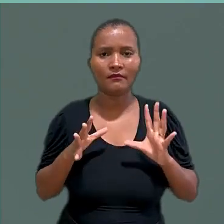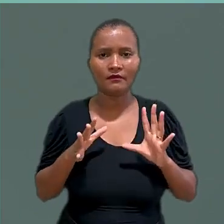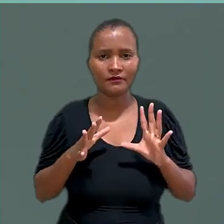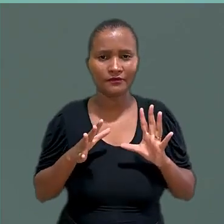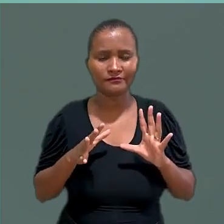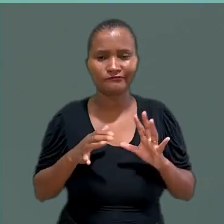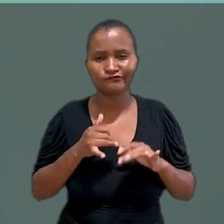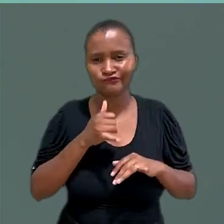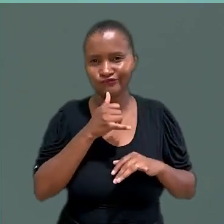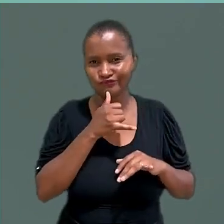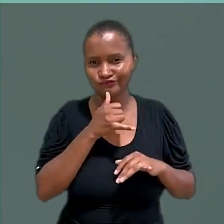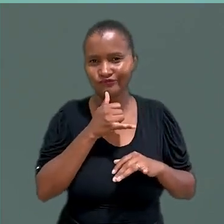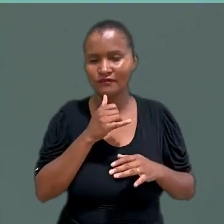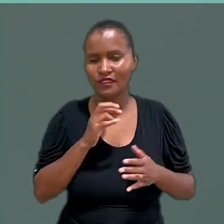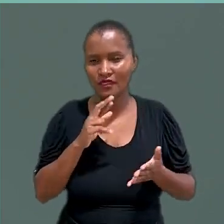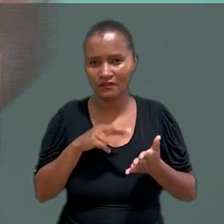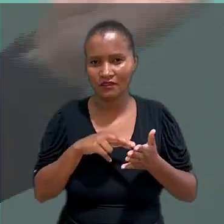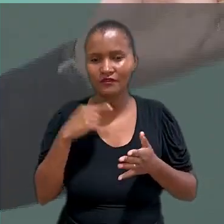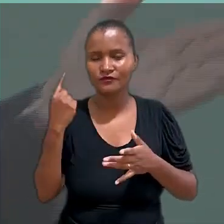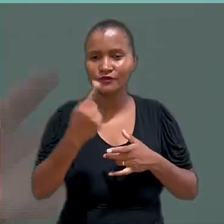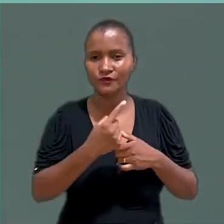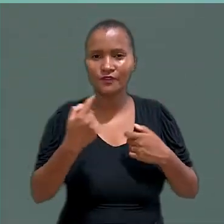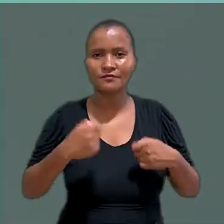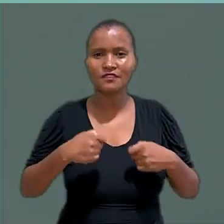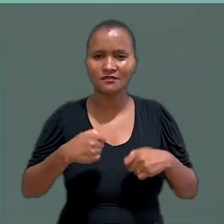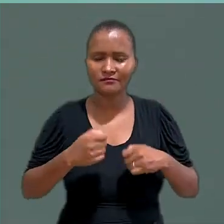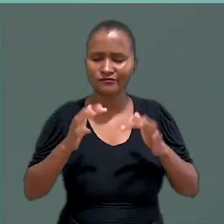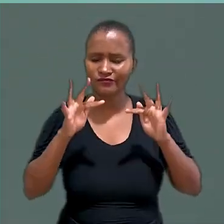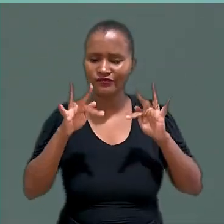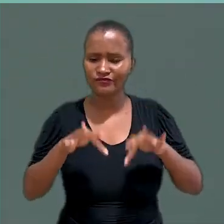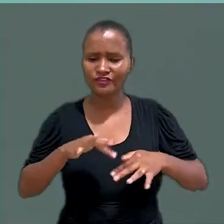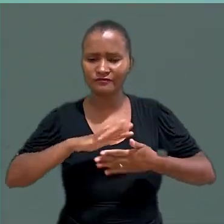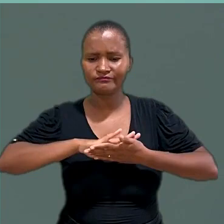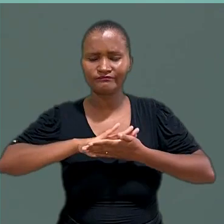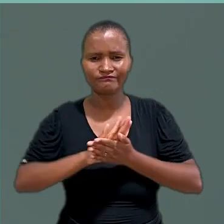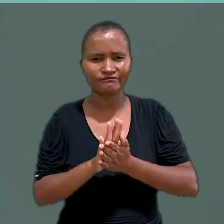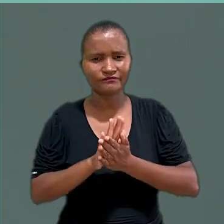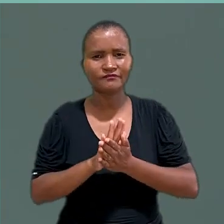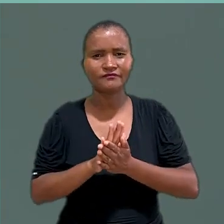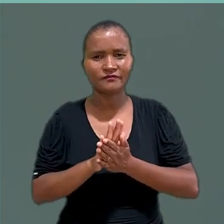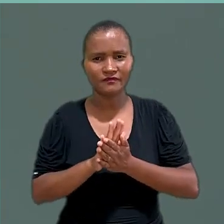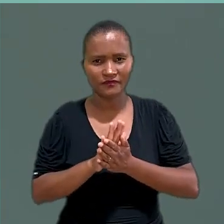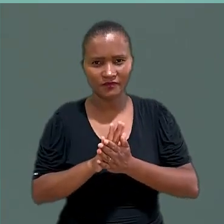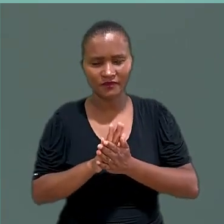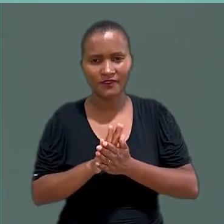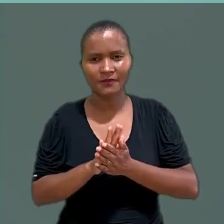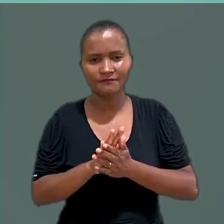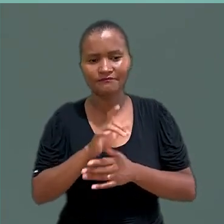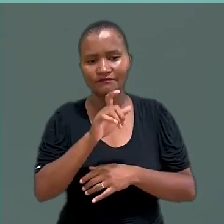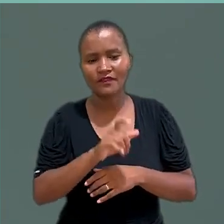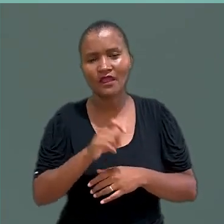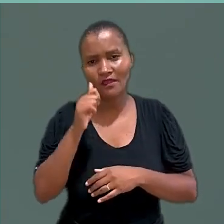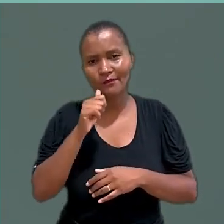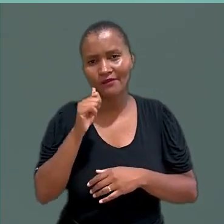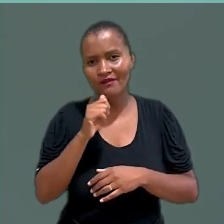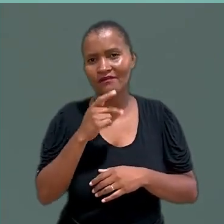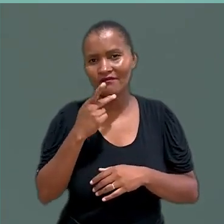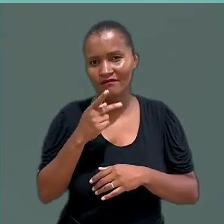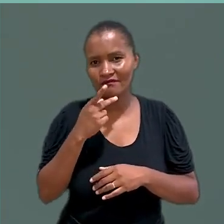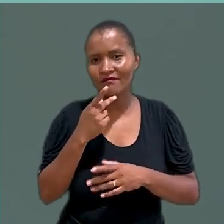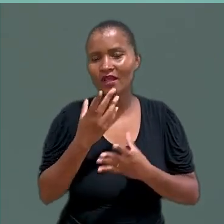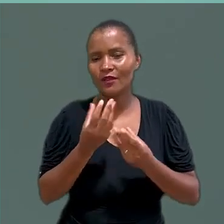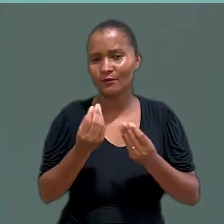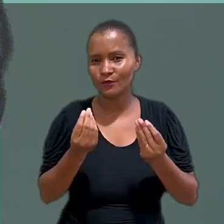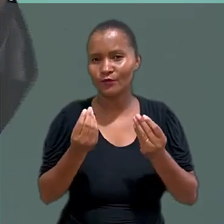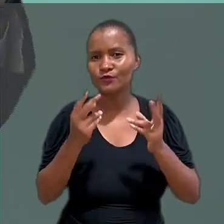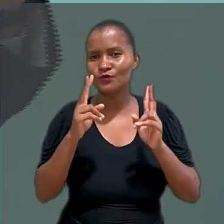libertador. Infelizmente, é essa realidade que nós precisamos combater. E ela, repito, né, ela diz